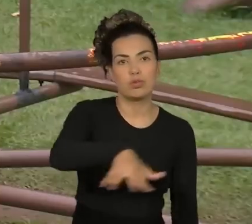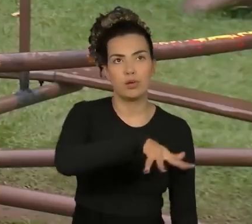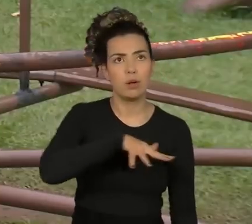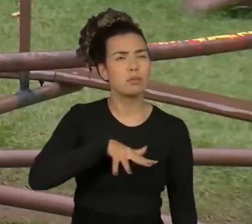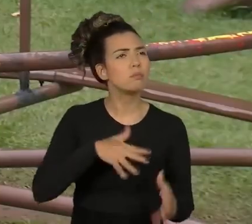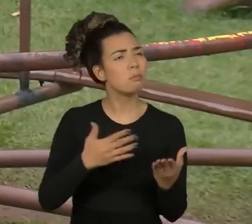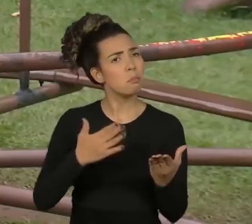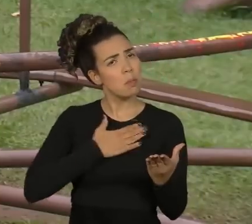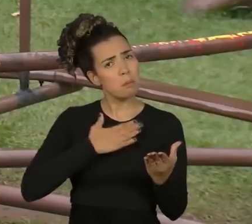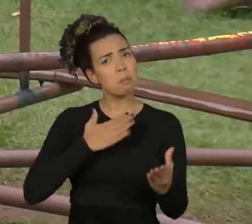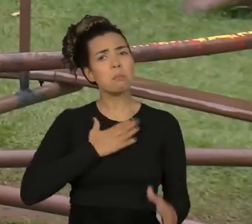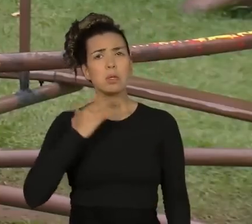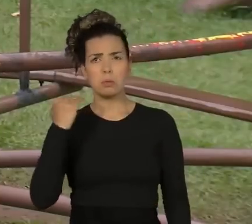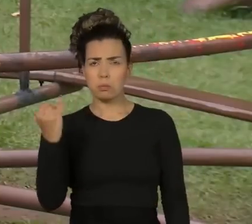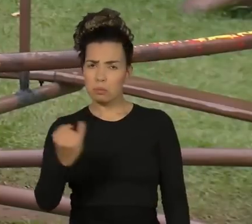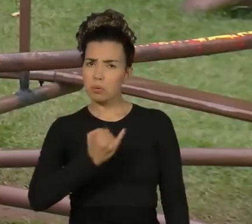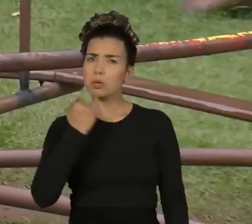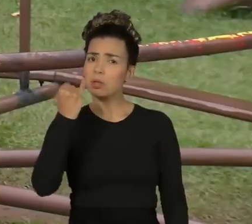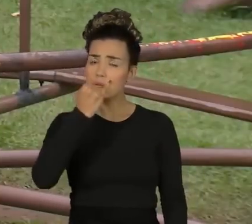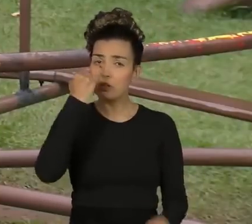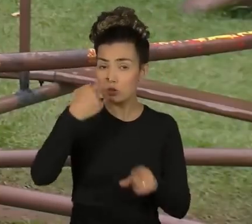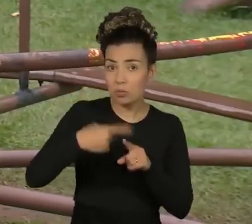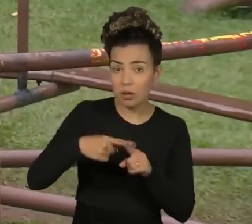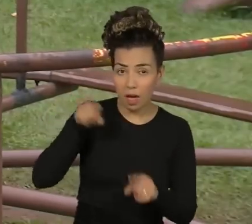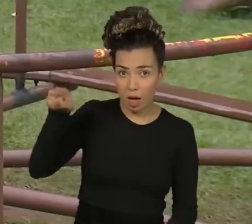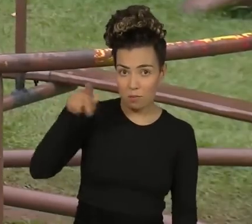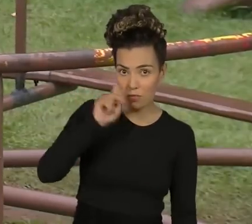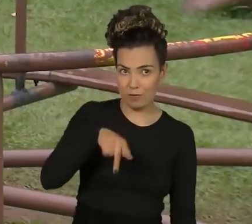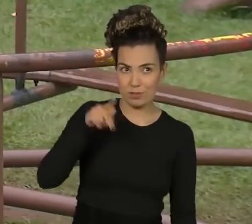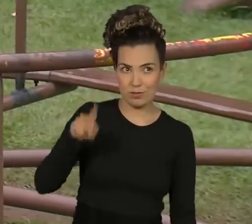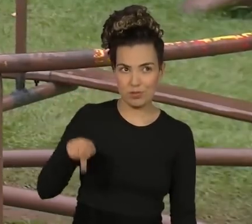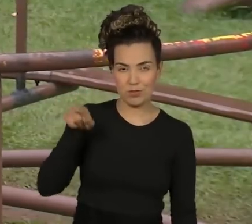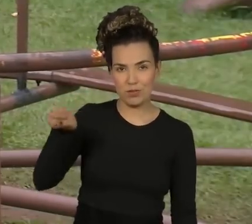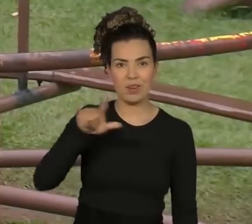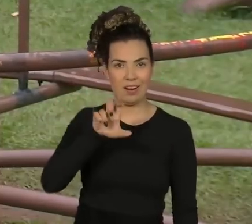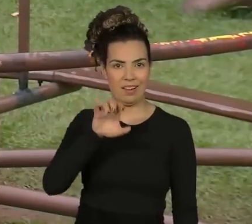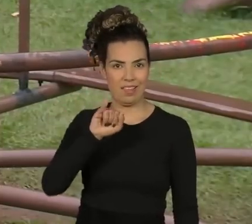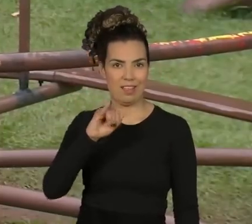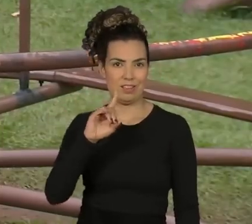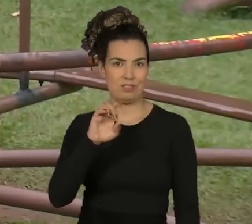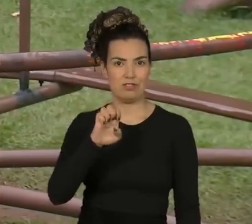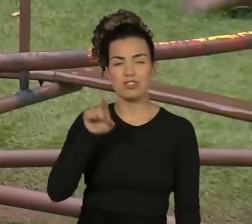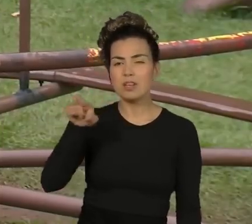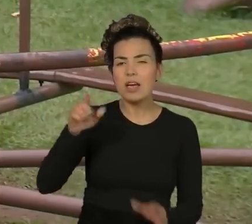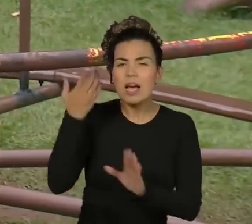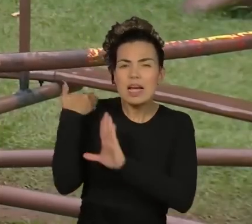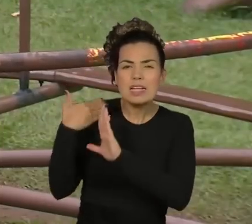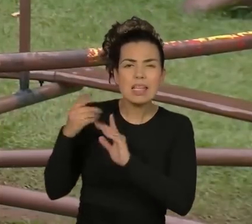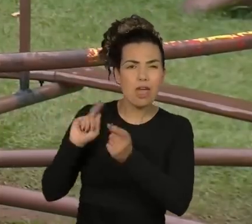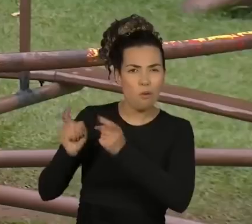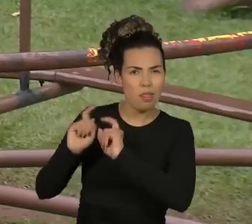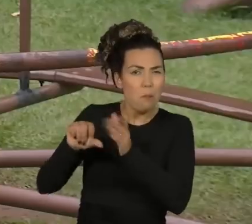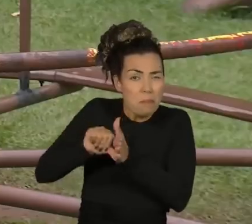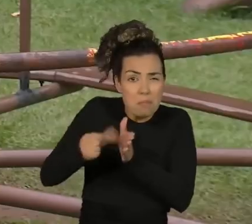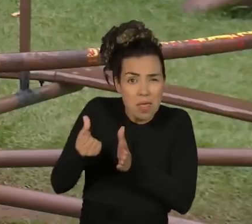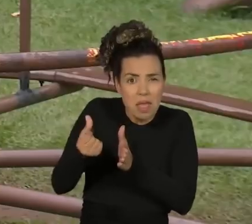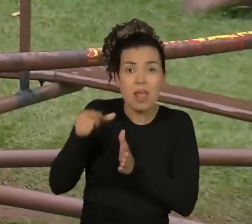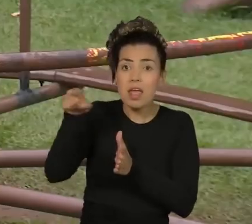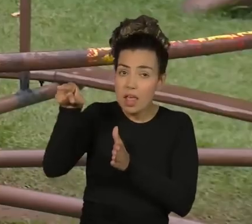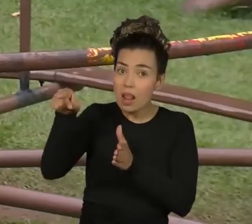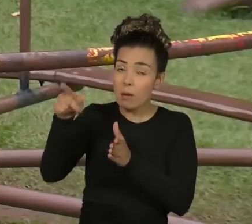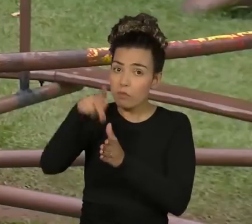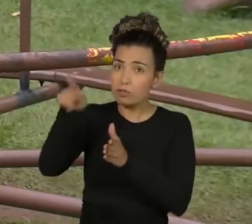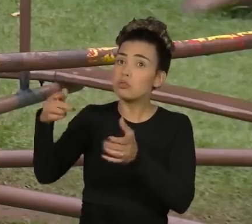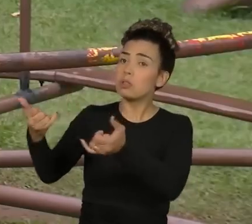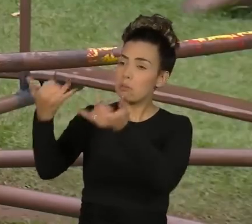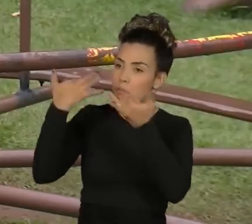acho muito importante, né? Tanto que a professora Leide, quando a primeira reunião dela, né, ela já destacou esse projeto pra